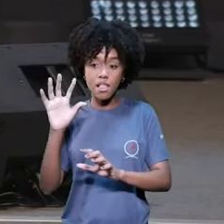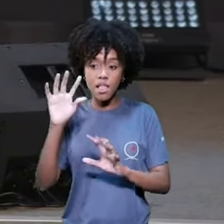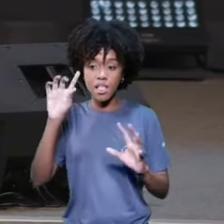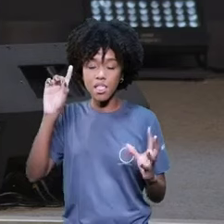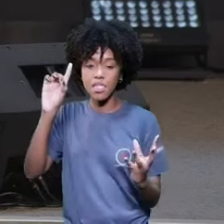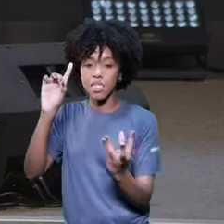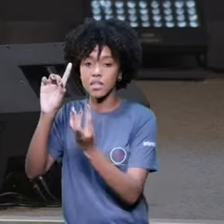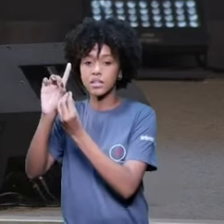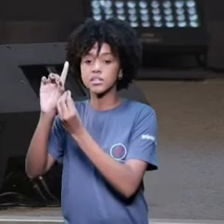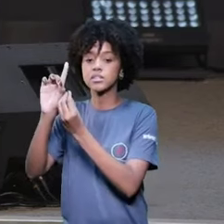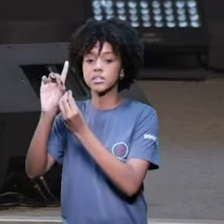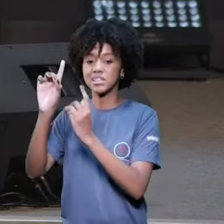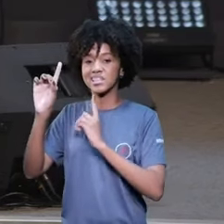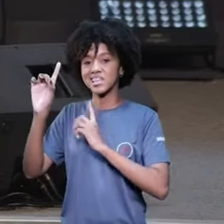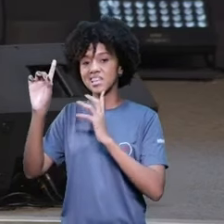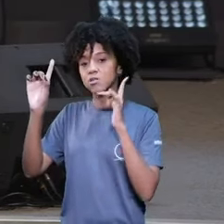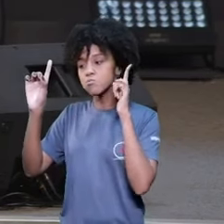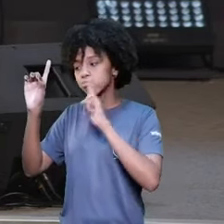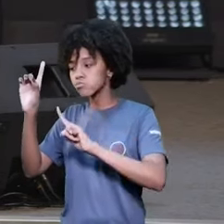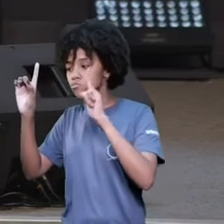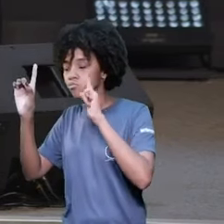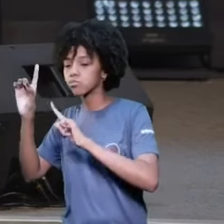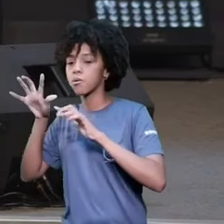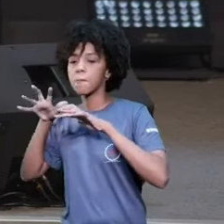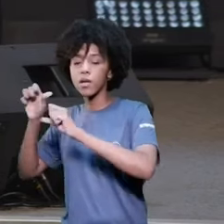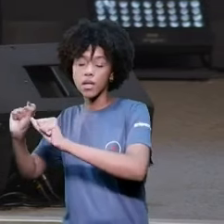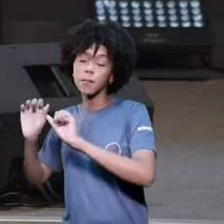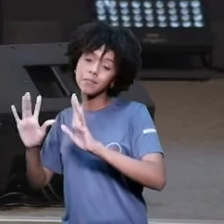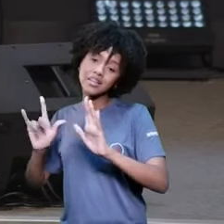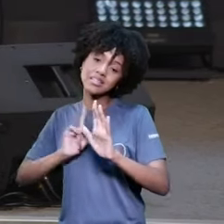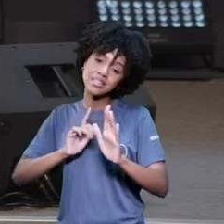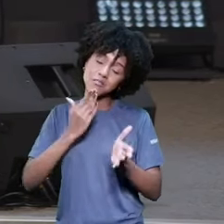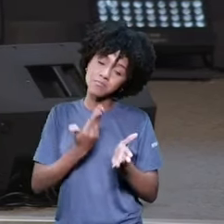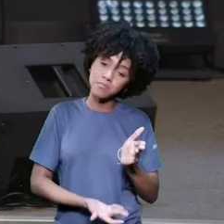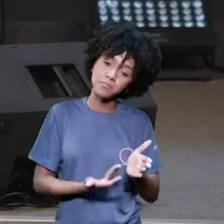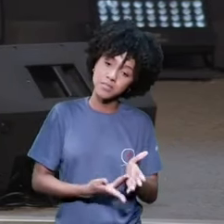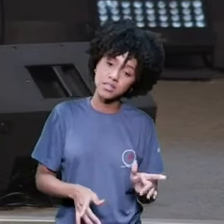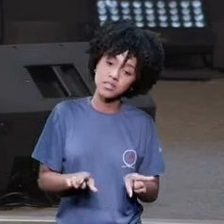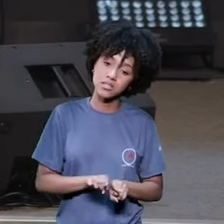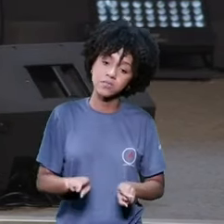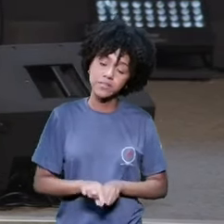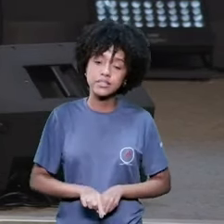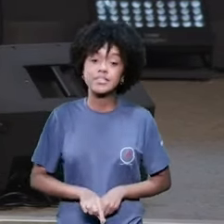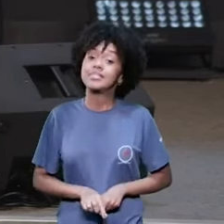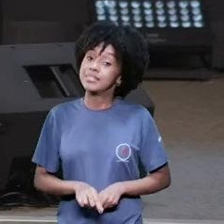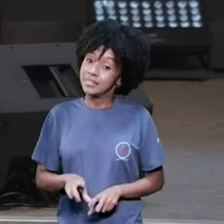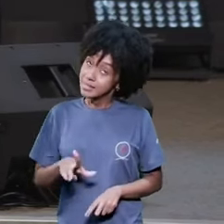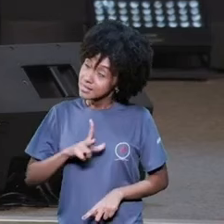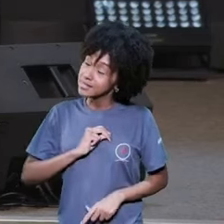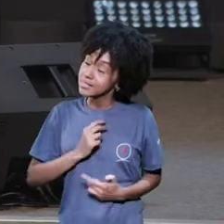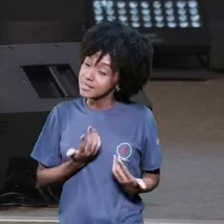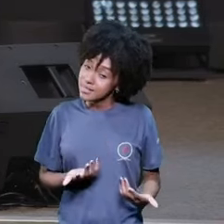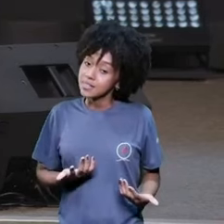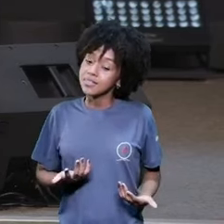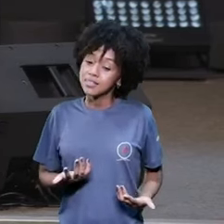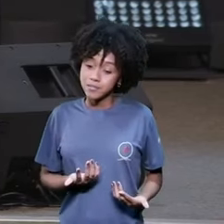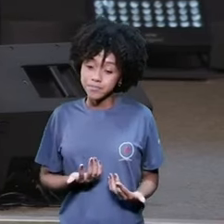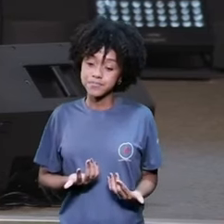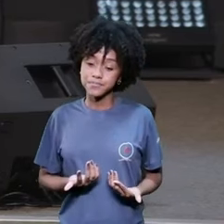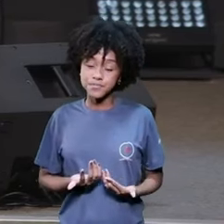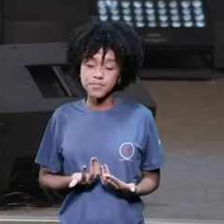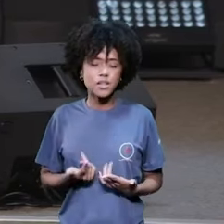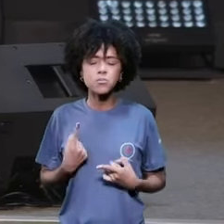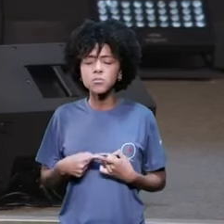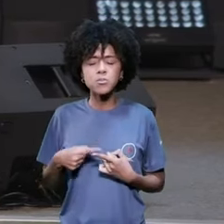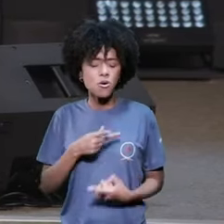ganhos, mas também é um processo de perdas. Eu escutei uma irmã falando: ah, meu Deus. Ali atrás. Por